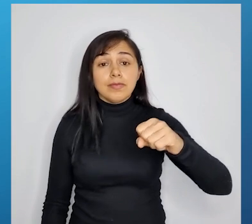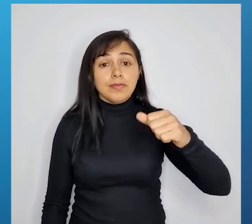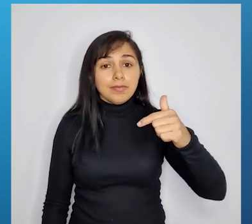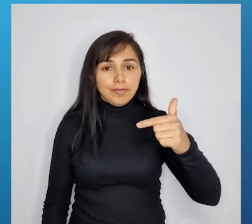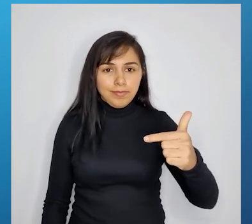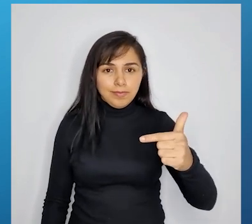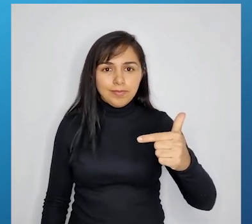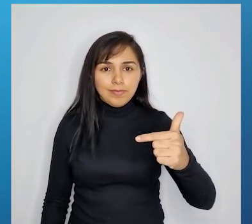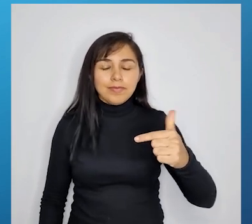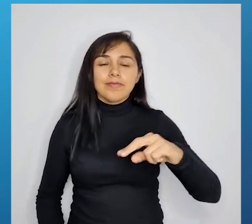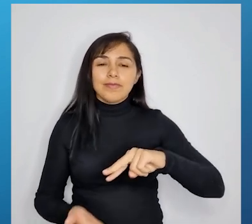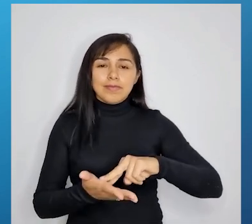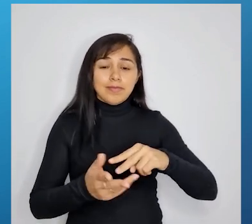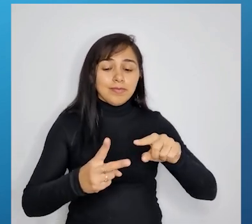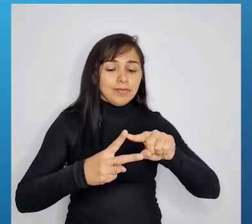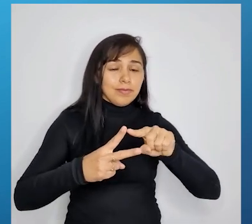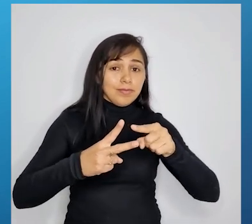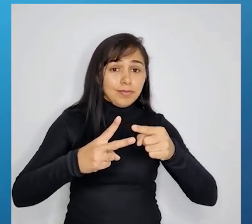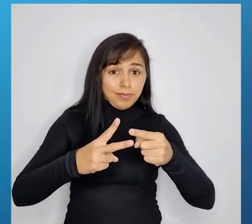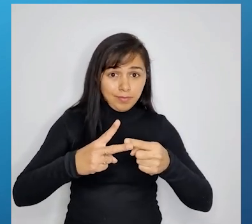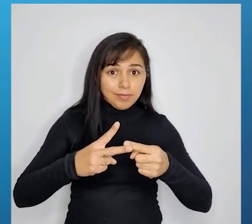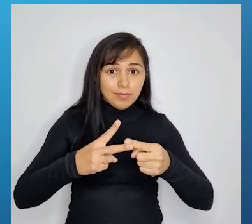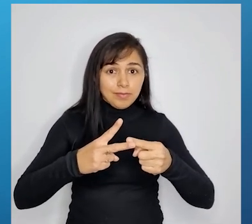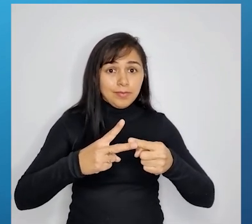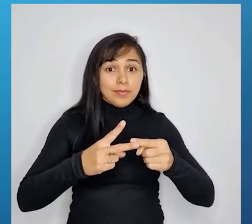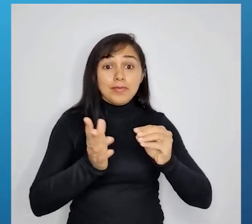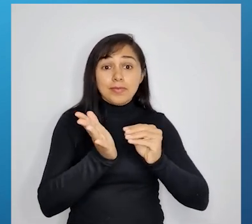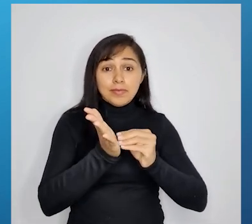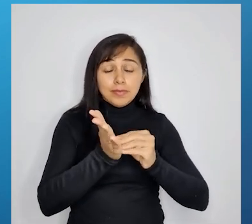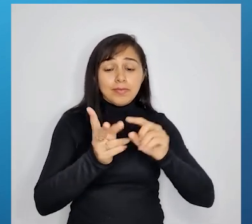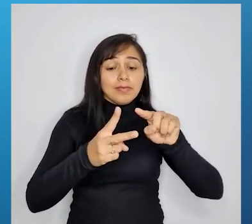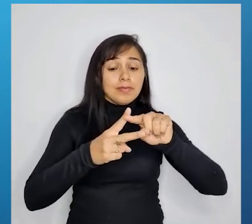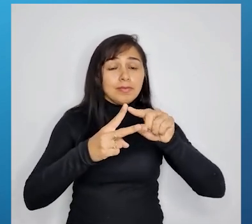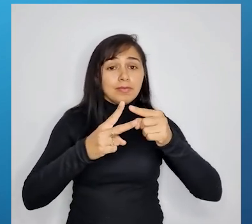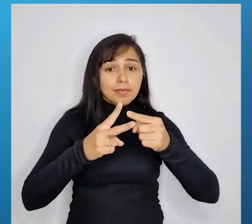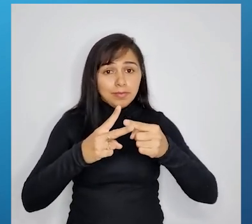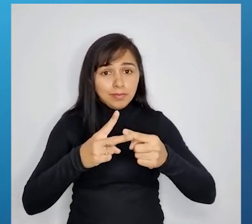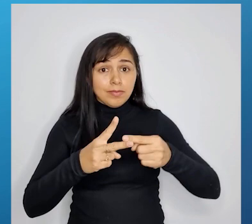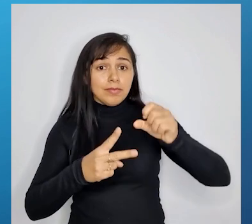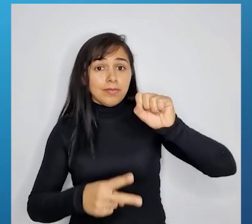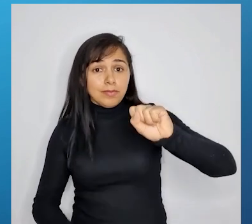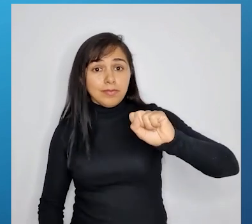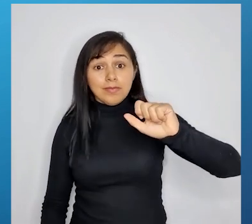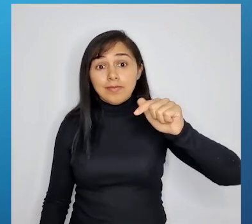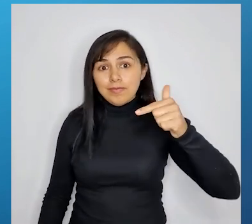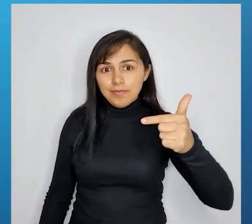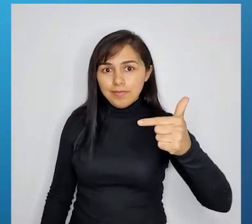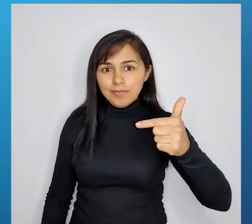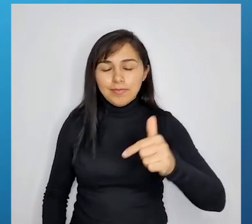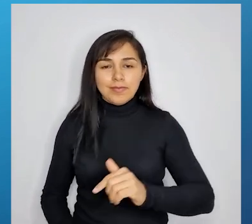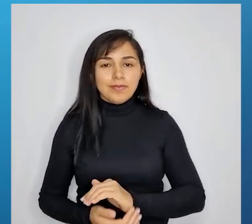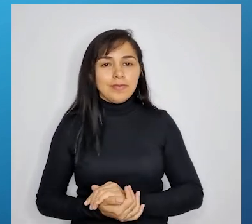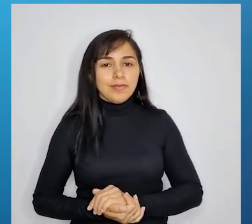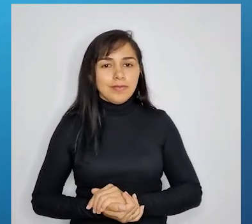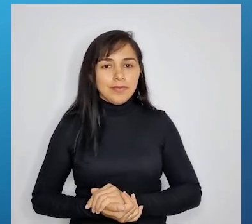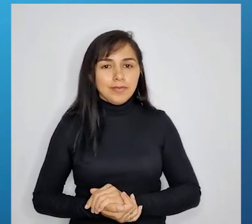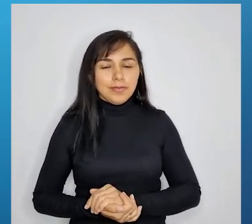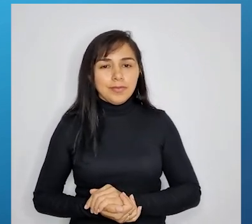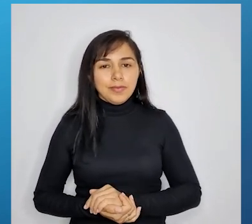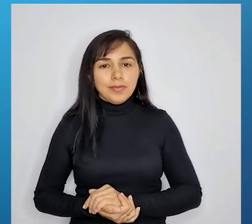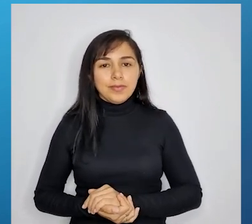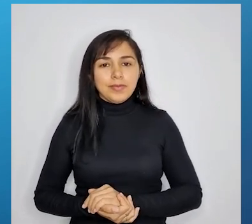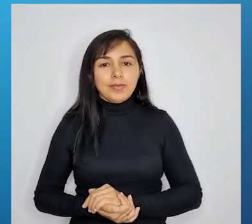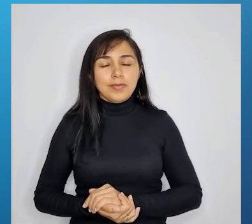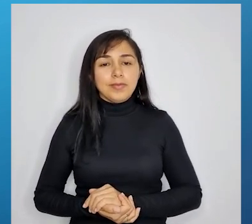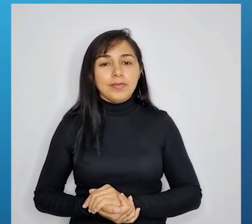82 graus. Beleza? Então já sabemos aí que o valor de x é 82. Vamos aí para o